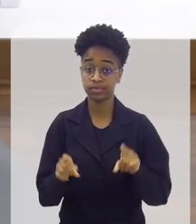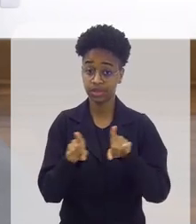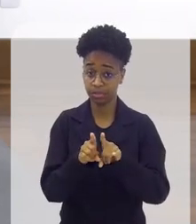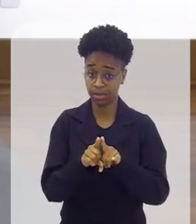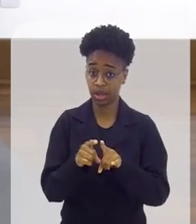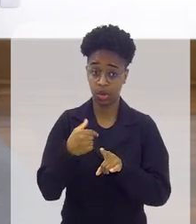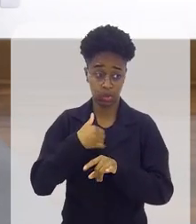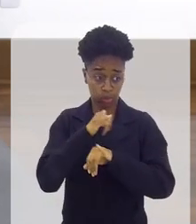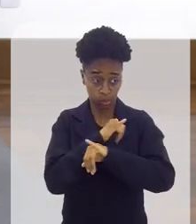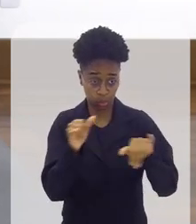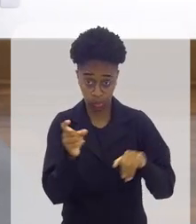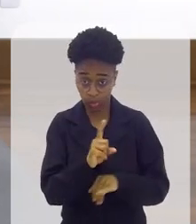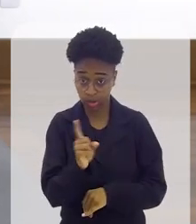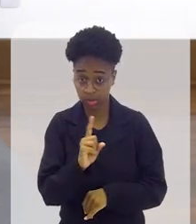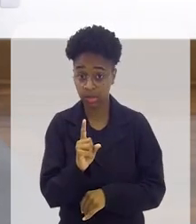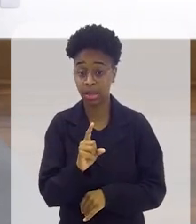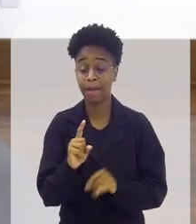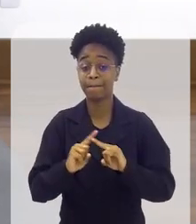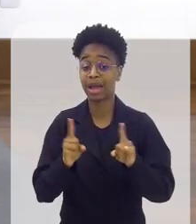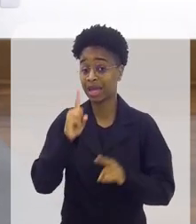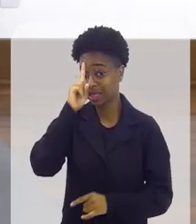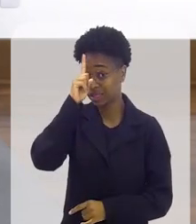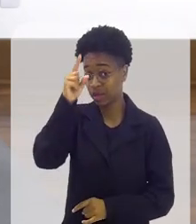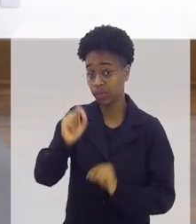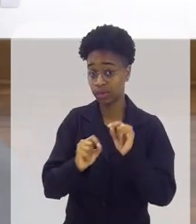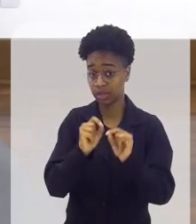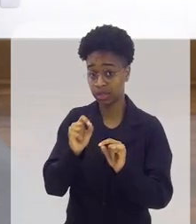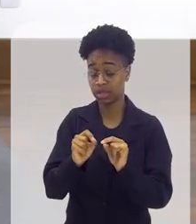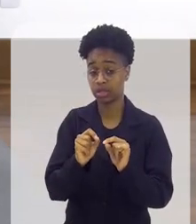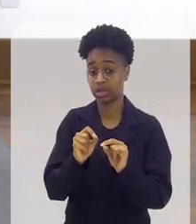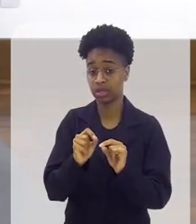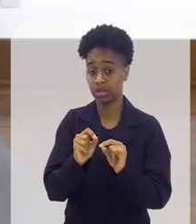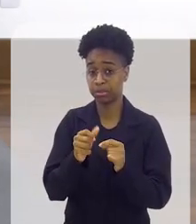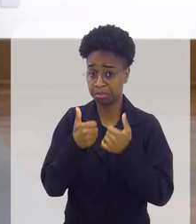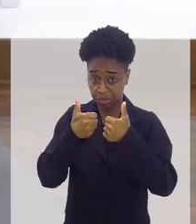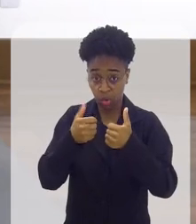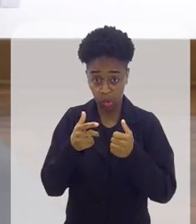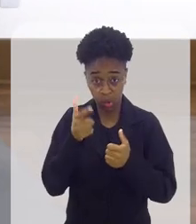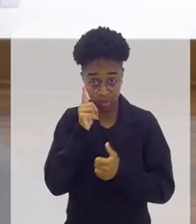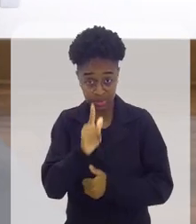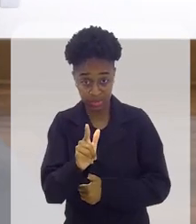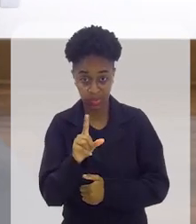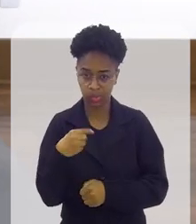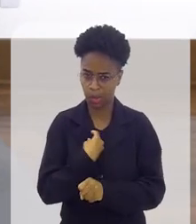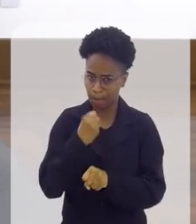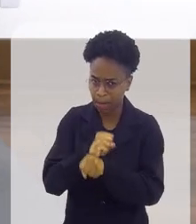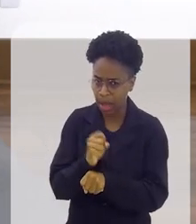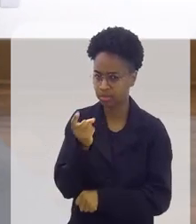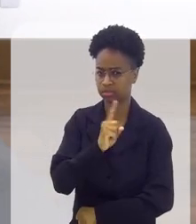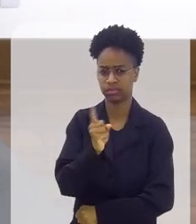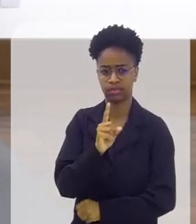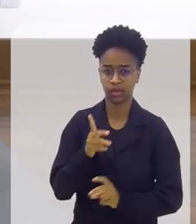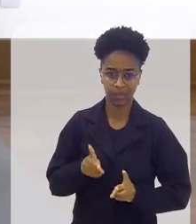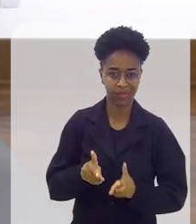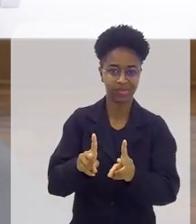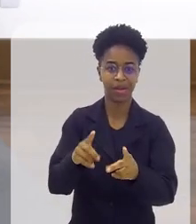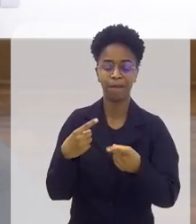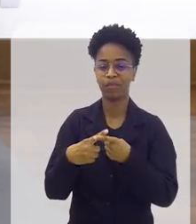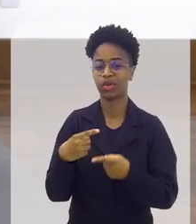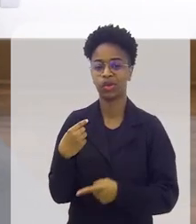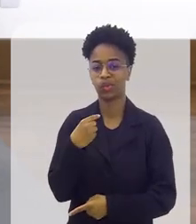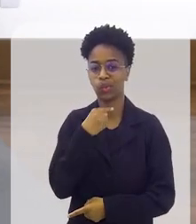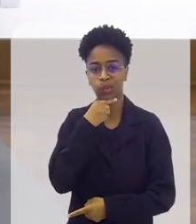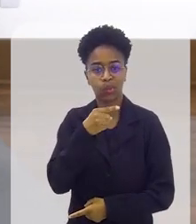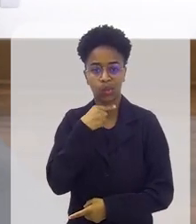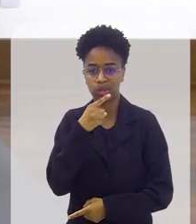também, que eu ainda não contei para o Sérgio, a ideia é o seguinte, deu certo, a gente não para aí, a gente continua. Porque você